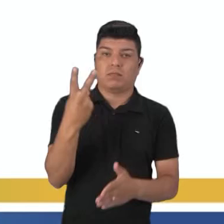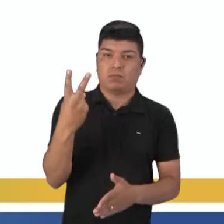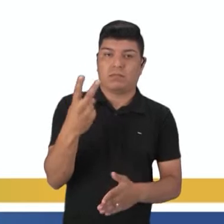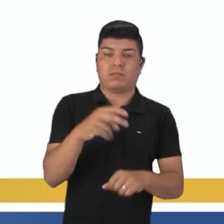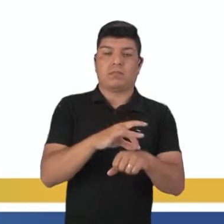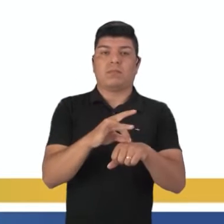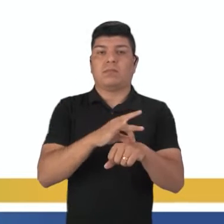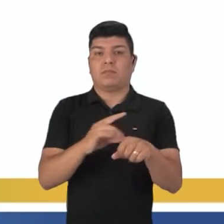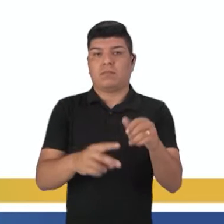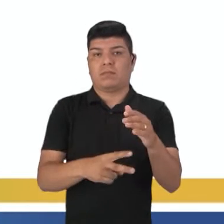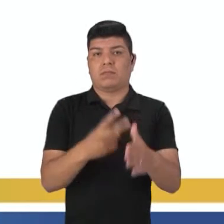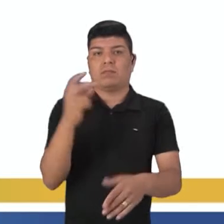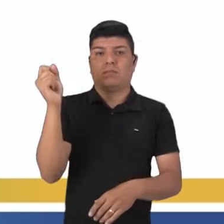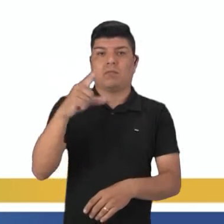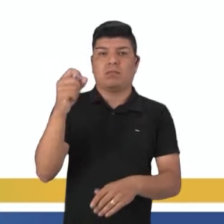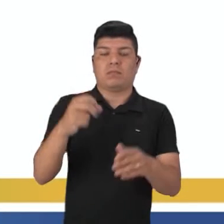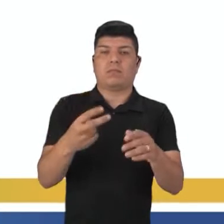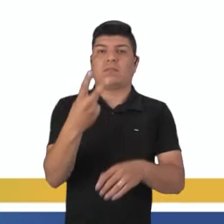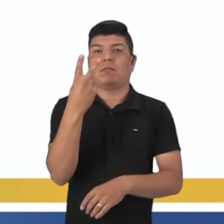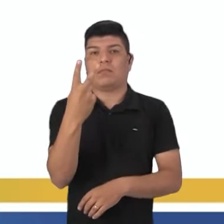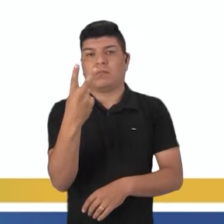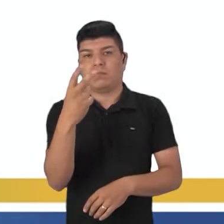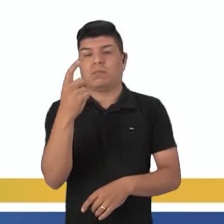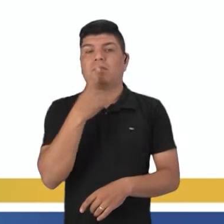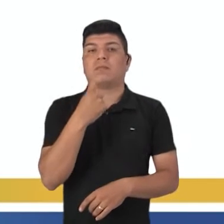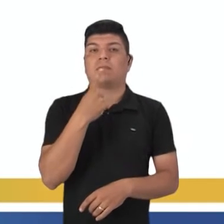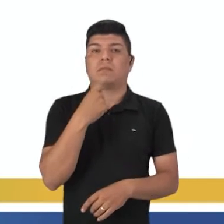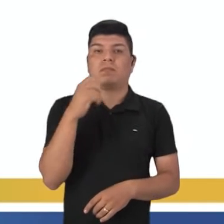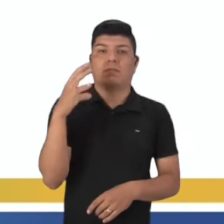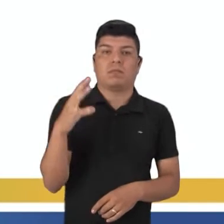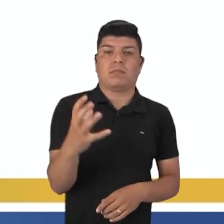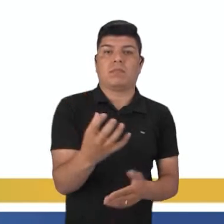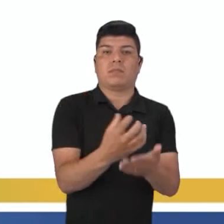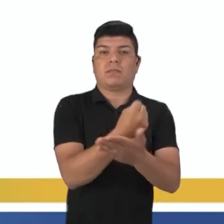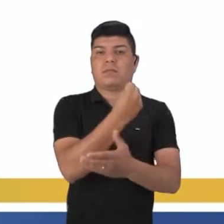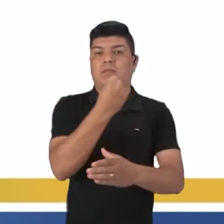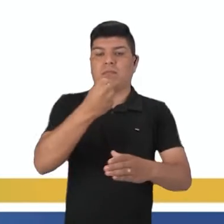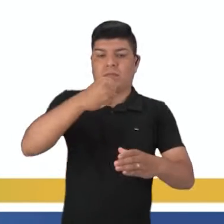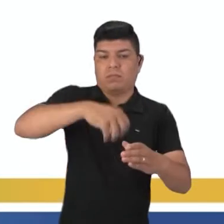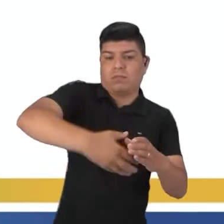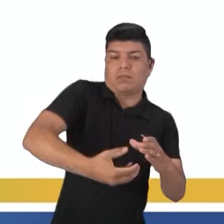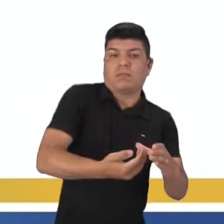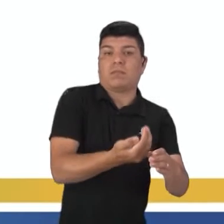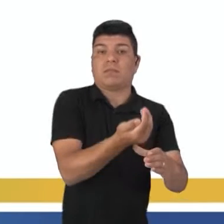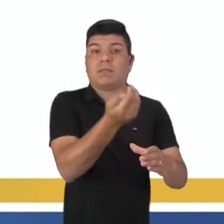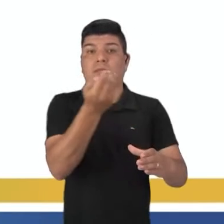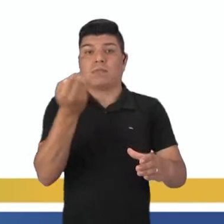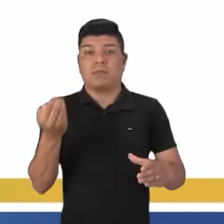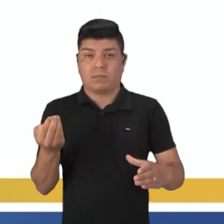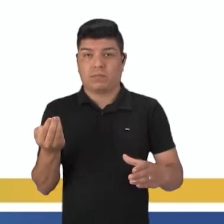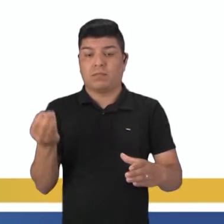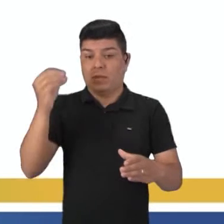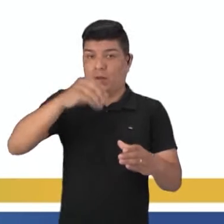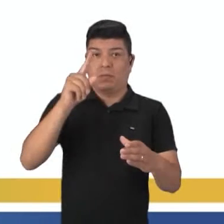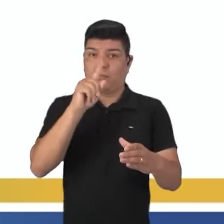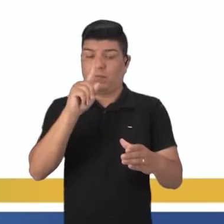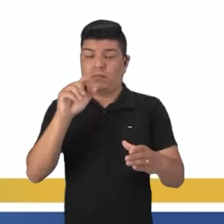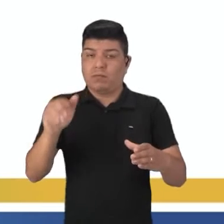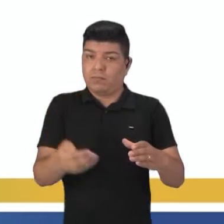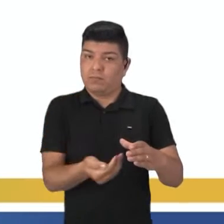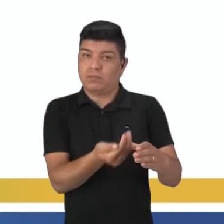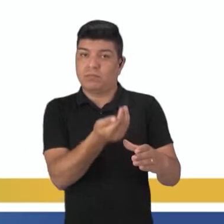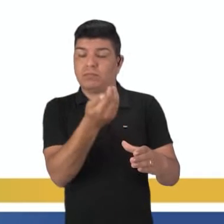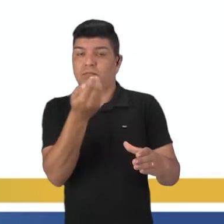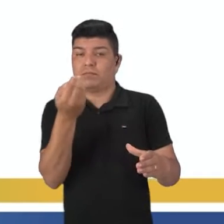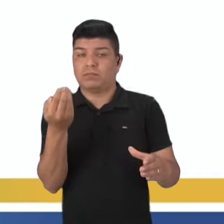2 pretas, 2 azuis e 2 vermelhas. Retiram-se sem reposição, né, sem repor na caixa, ou seja,